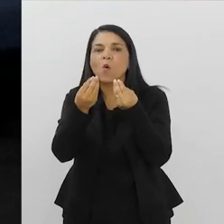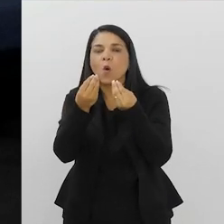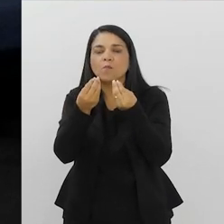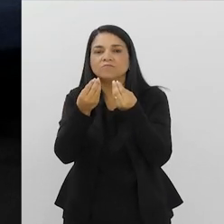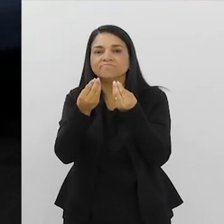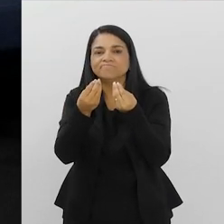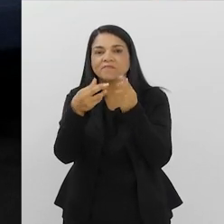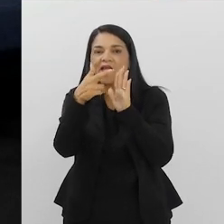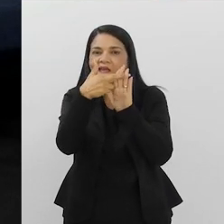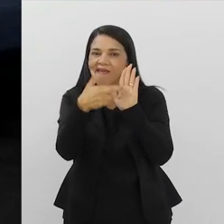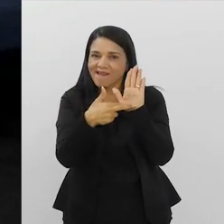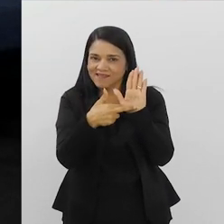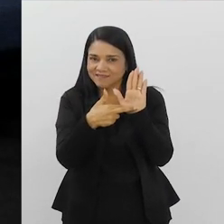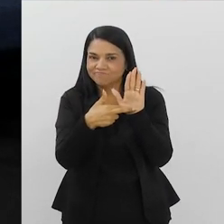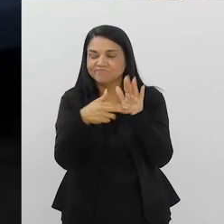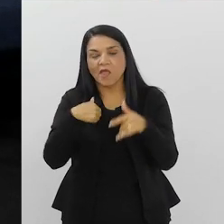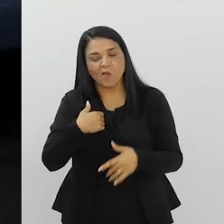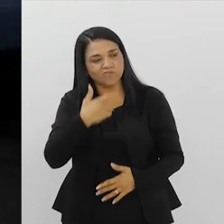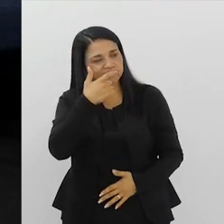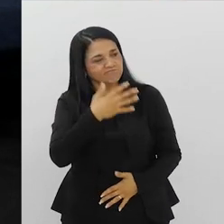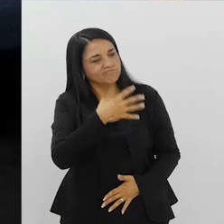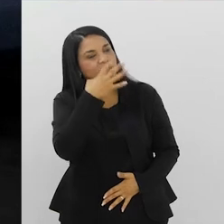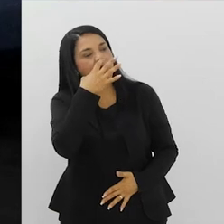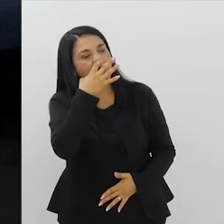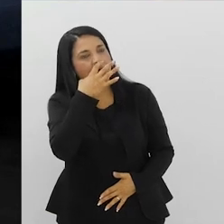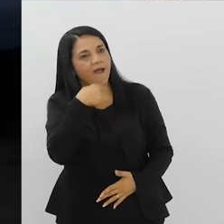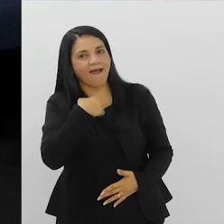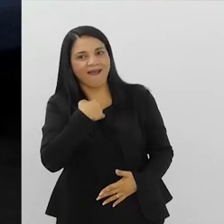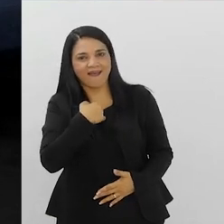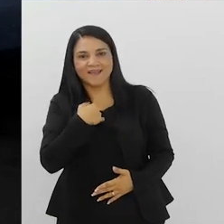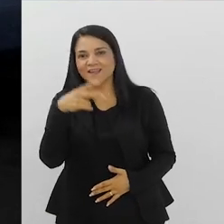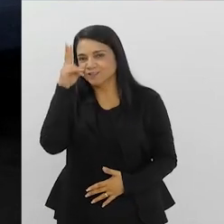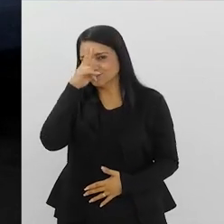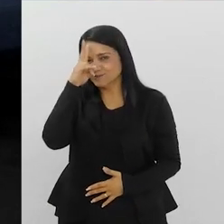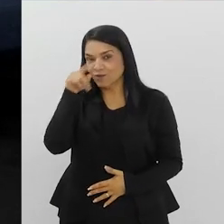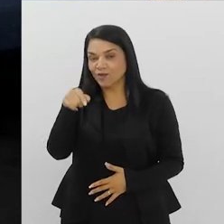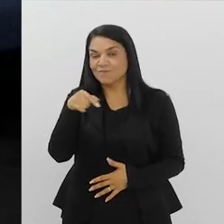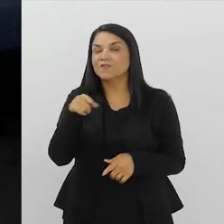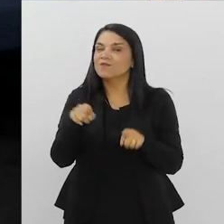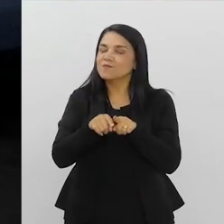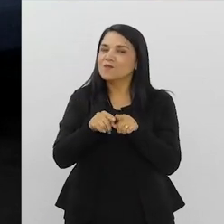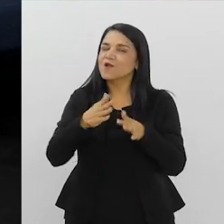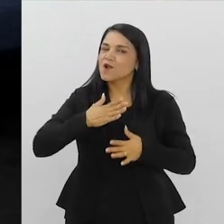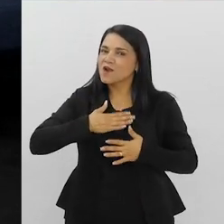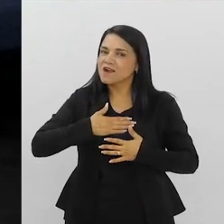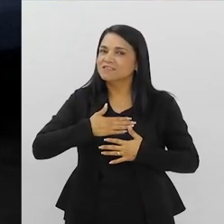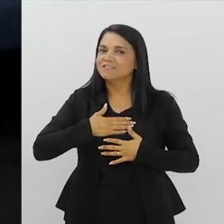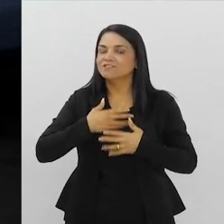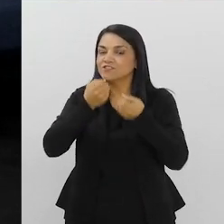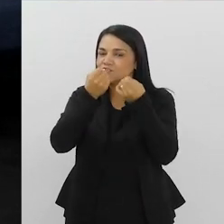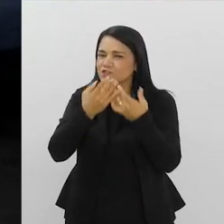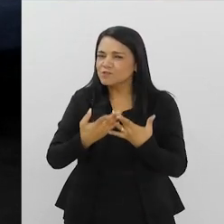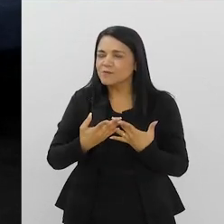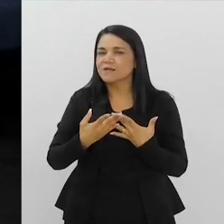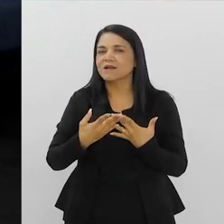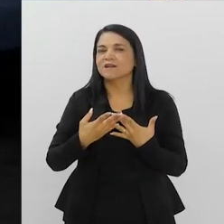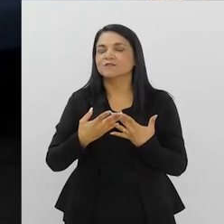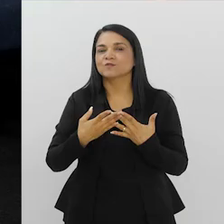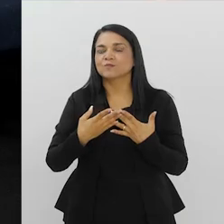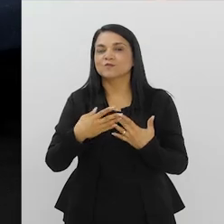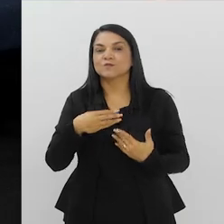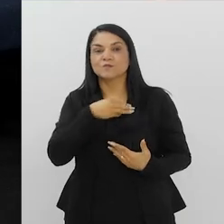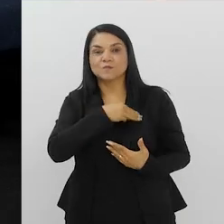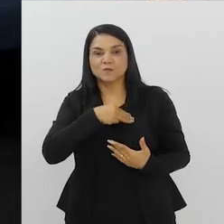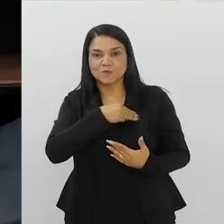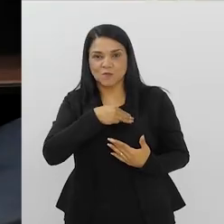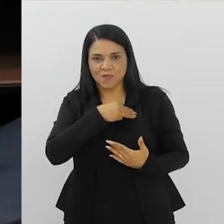realmente fiquei muito Encantada É eu gostaria até de falar sobre eles também um pouquinho mais só mais um minutinho Então vou te pedir um favor